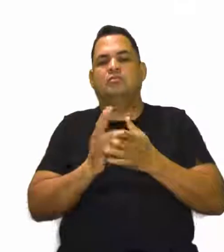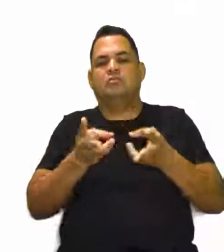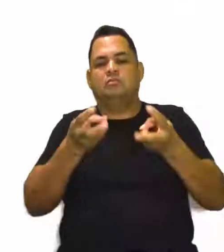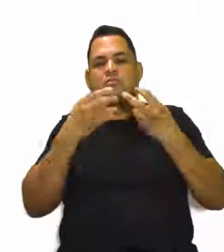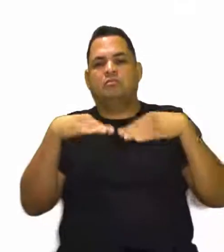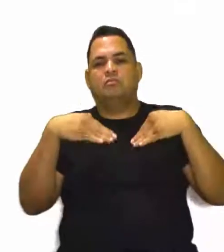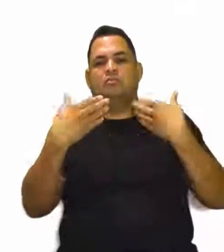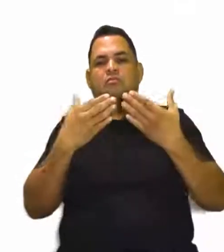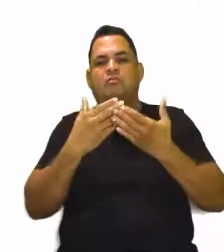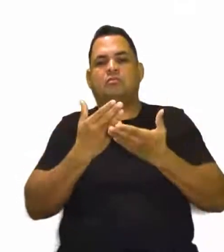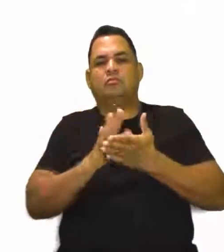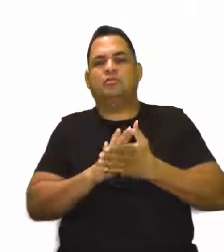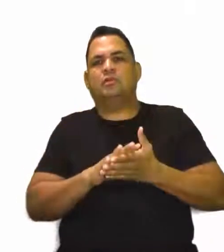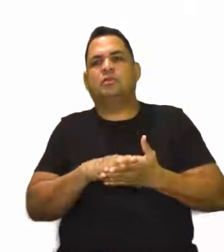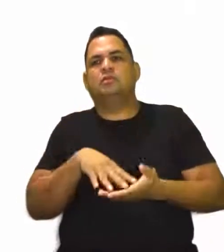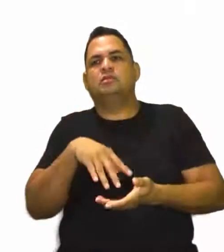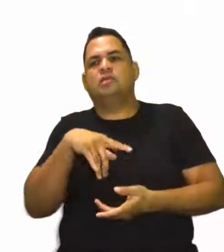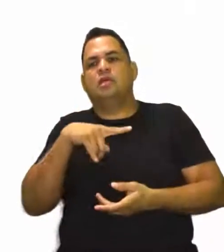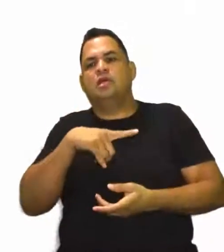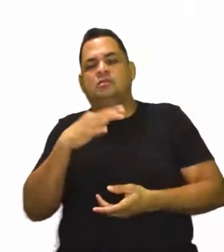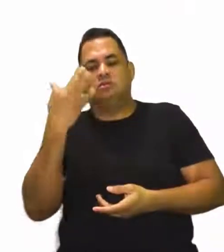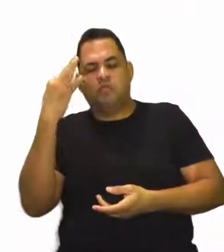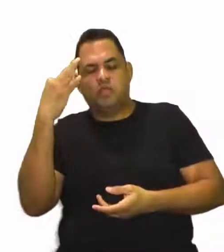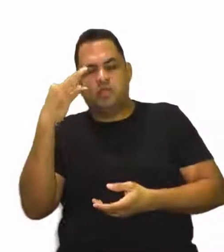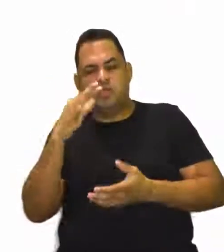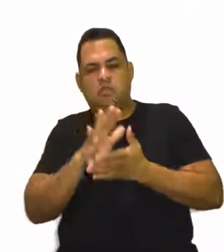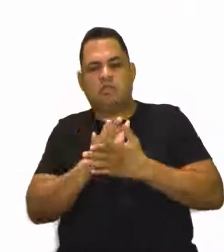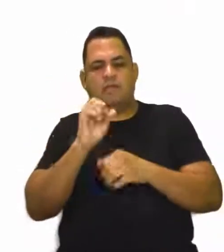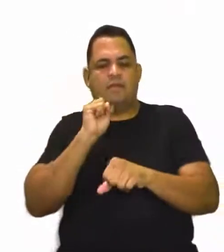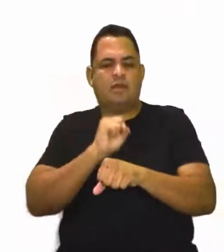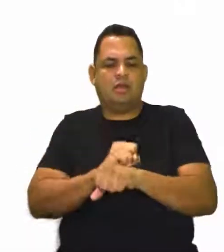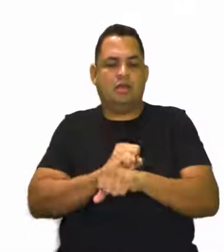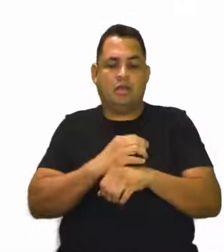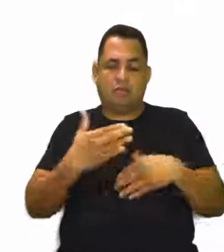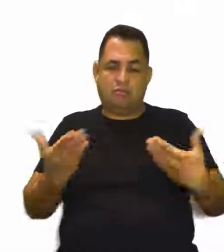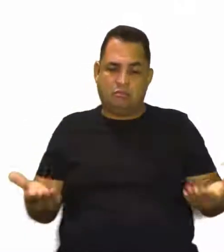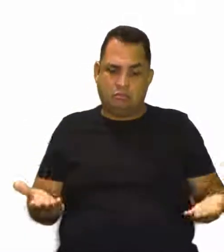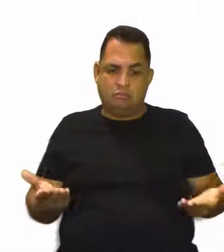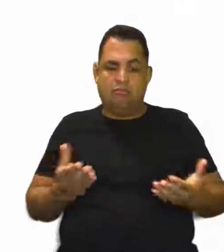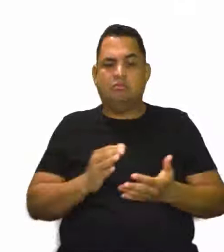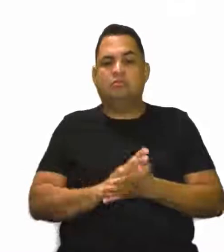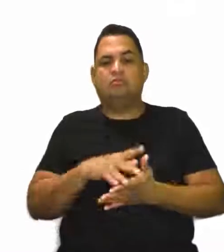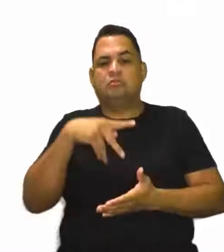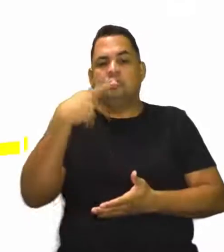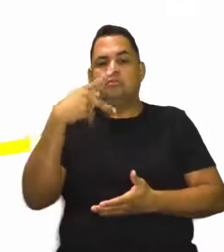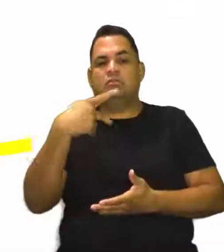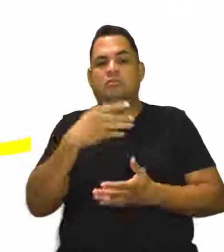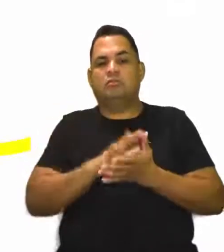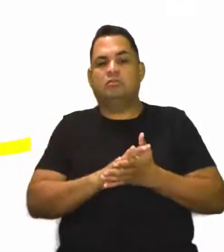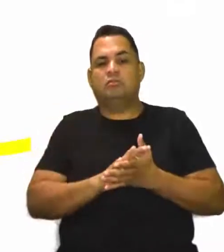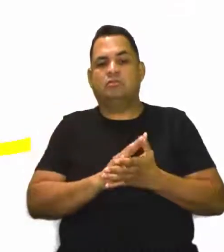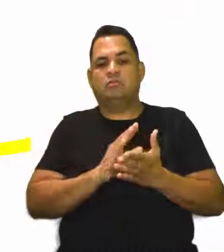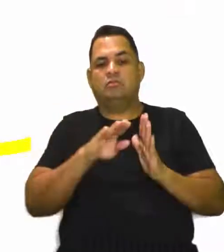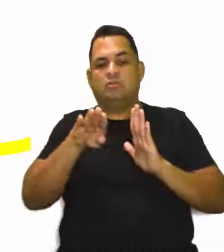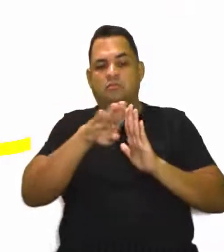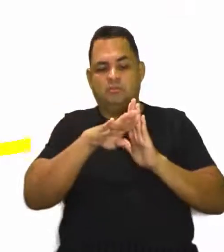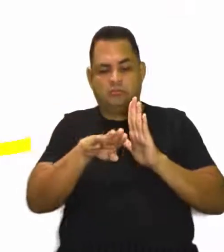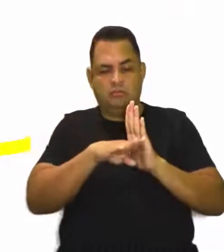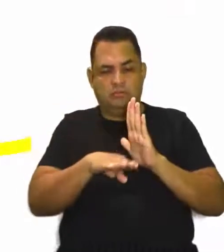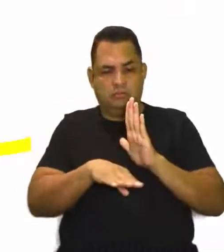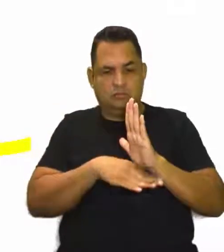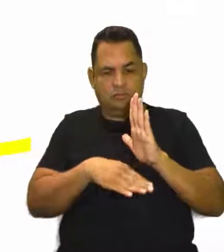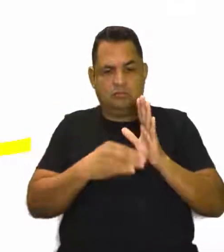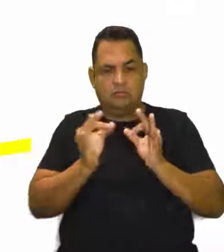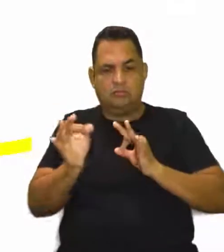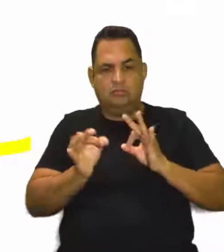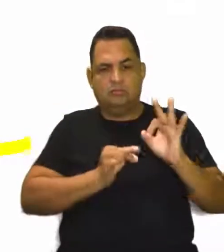perceber qualquer sinal ali de dor intensa, interromper a atividade física. Falamos sobre os procedimentos